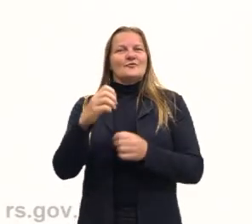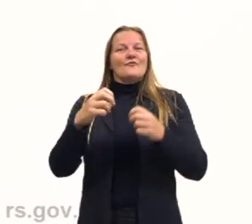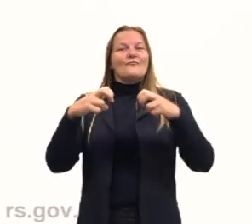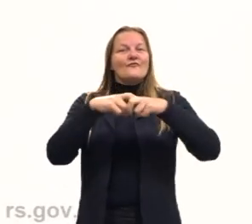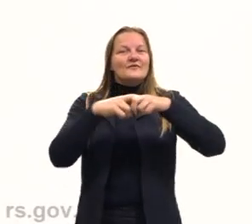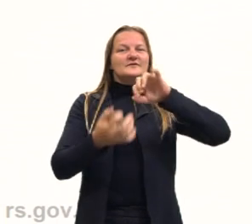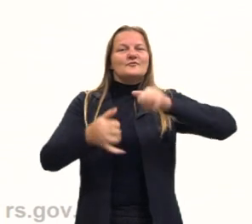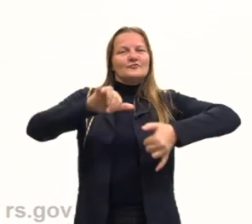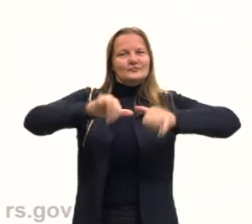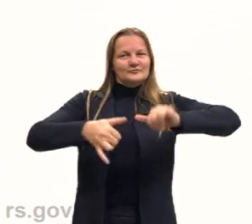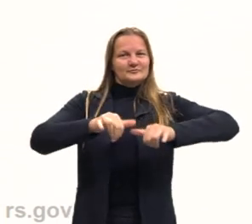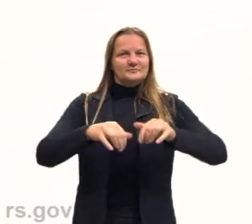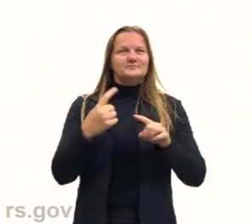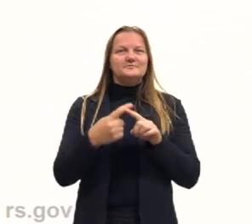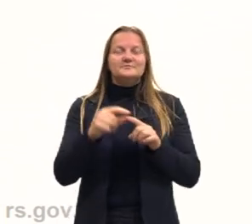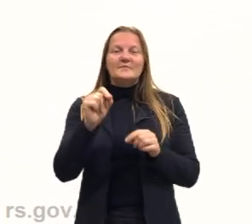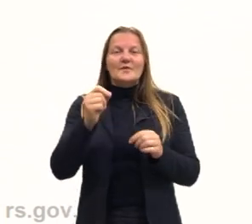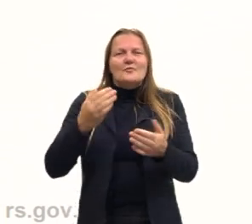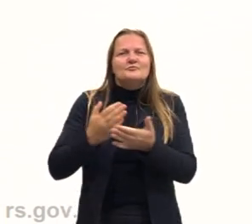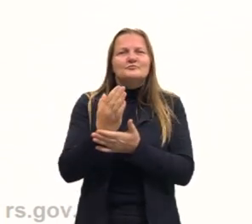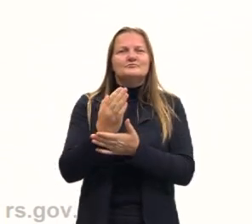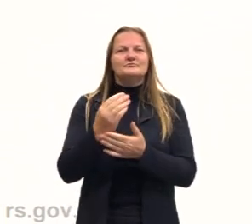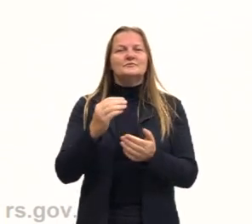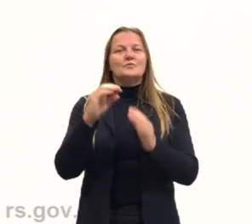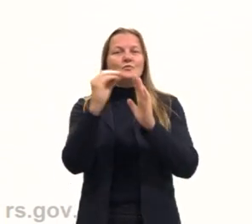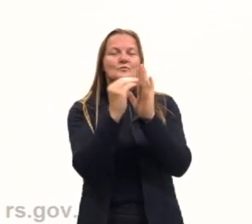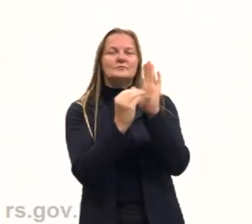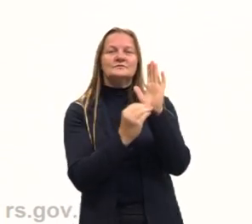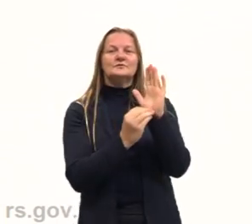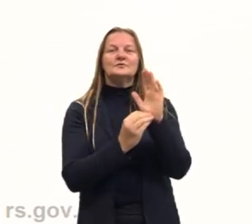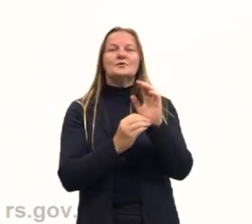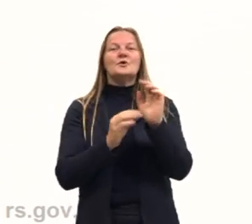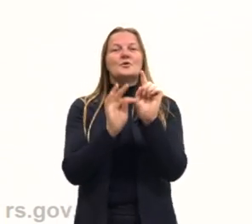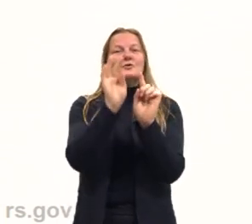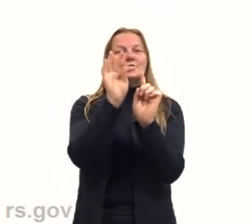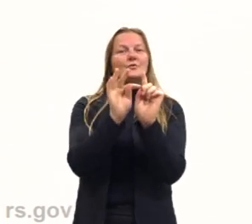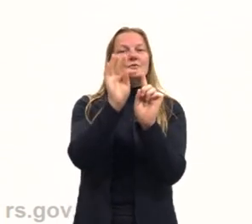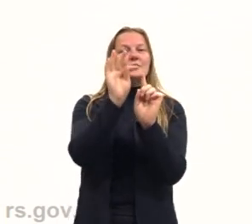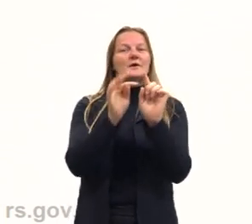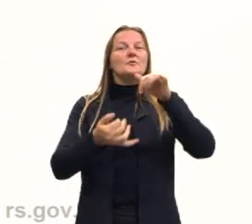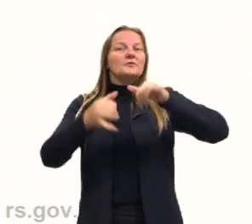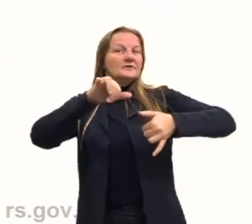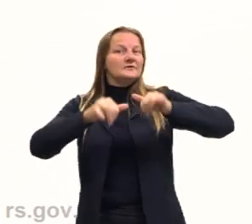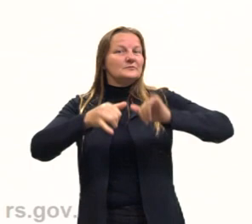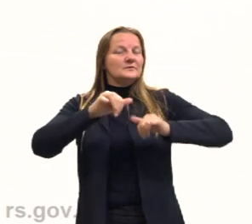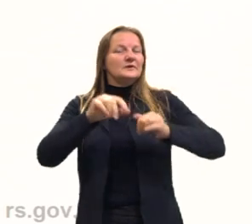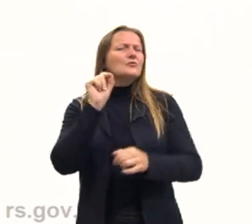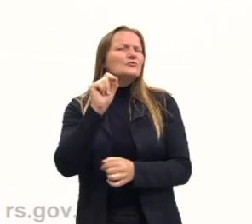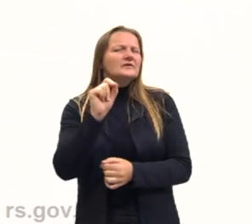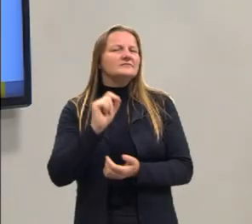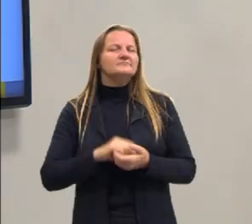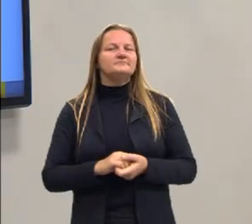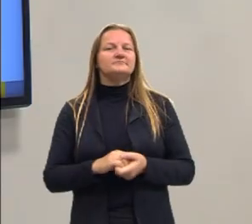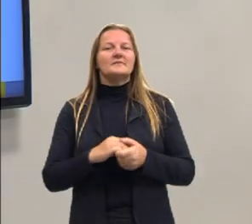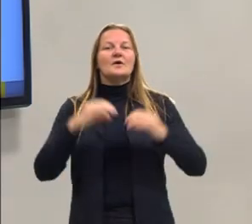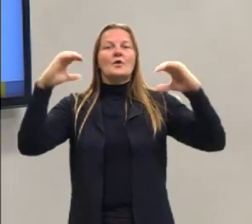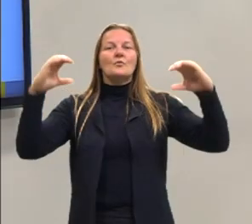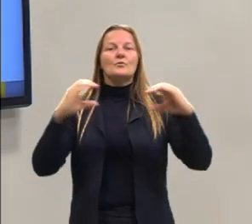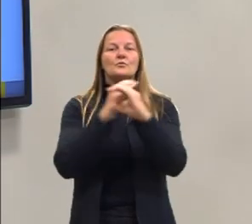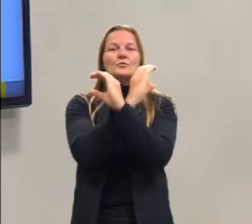de físico-química e vamos entrar no conteúdo de termoquímica vendo o que são as